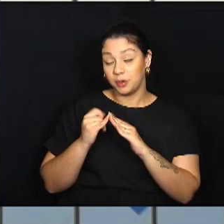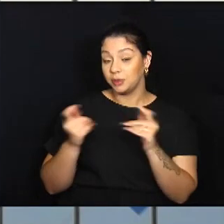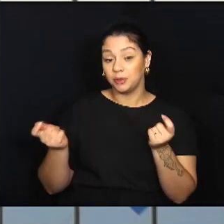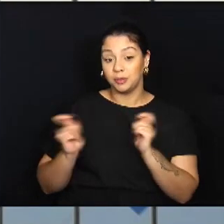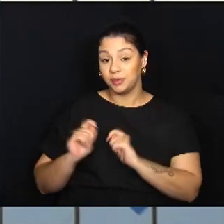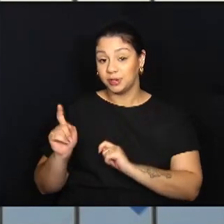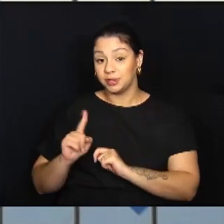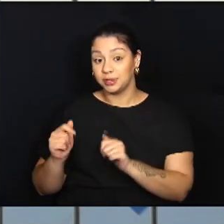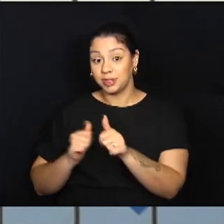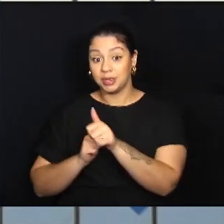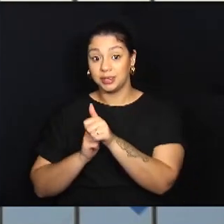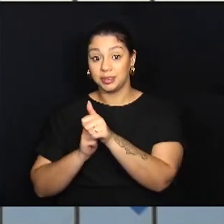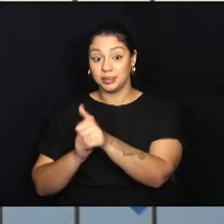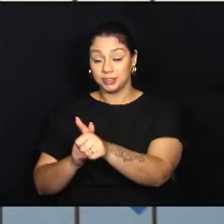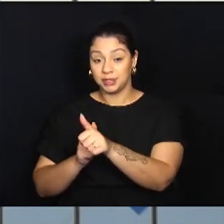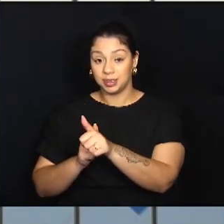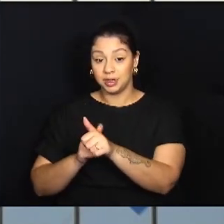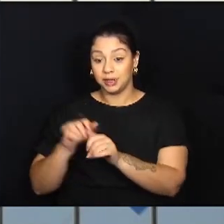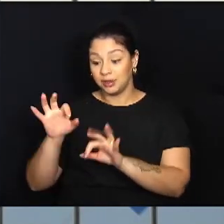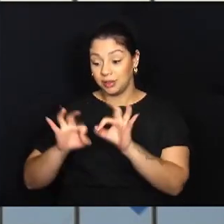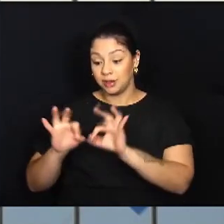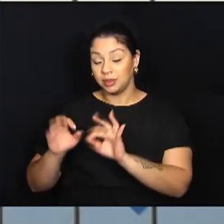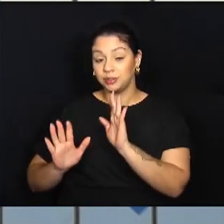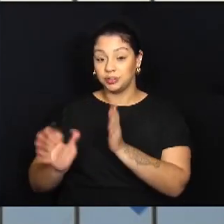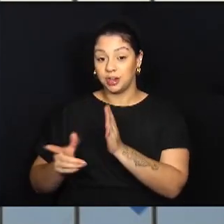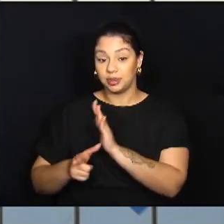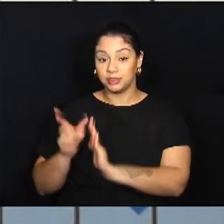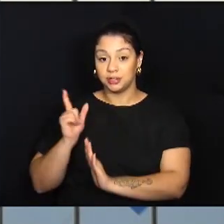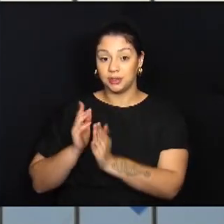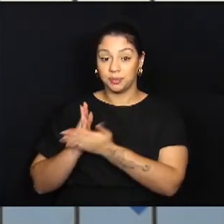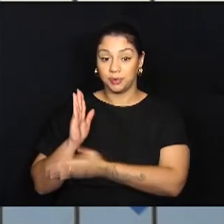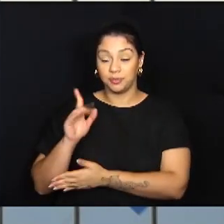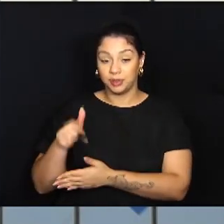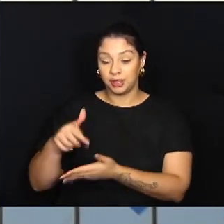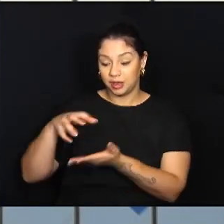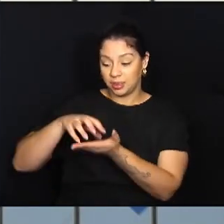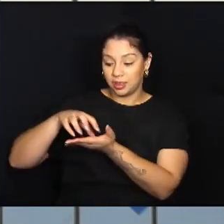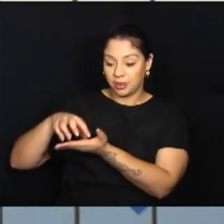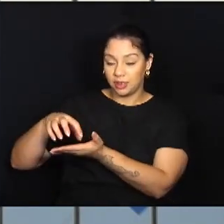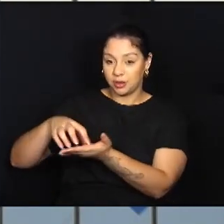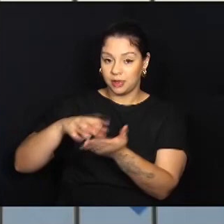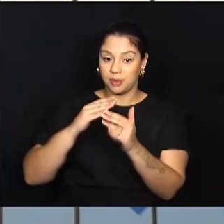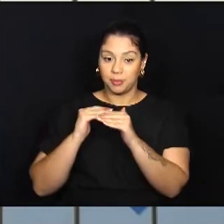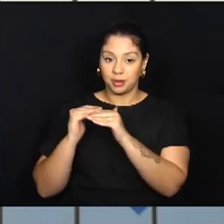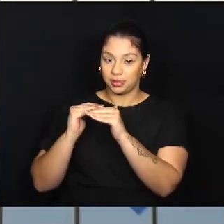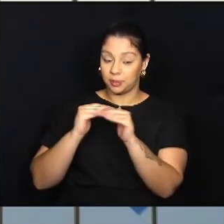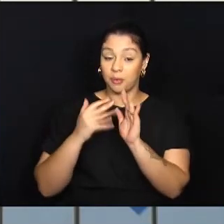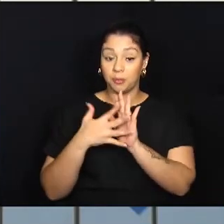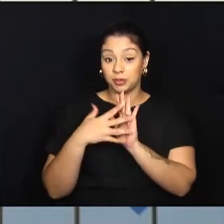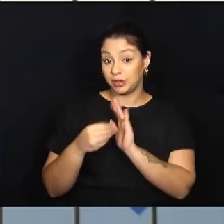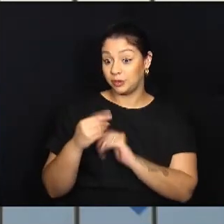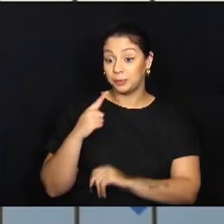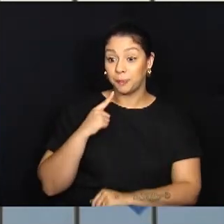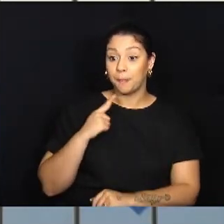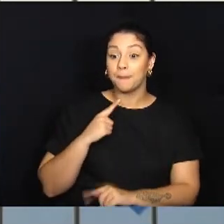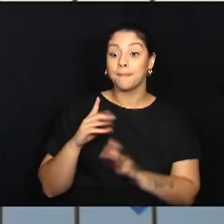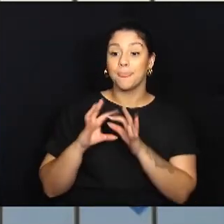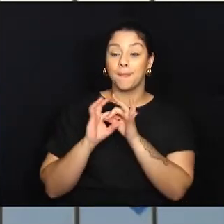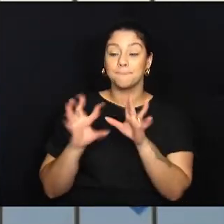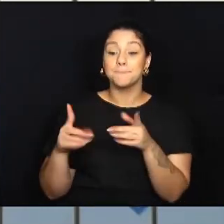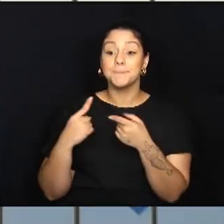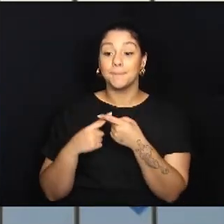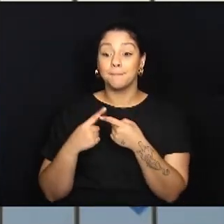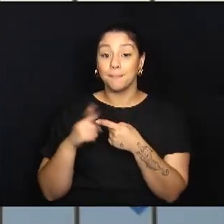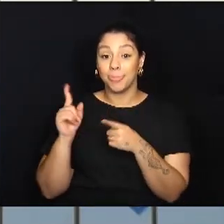seguir uma planta inicial pré-aprovada, chamada de unidade padrão. O modelo passou a ser permitido por